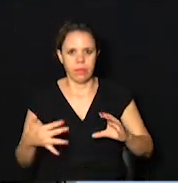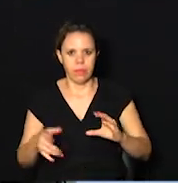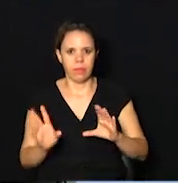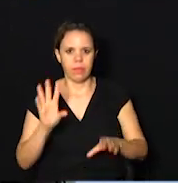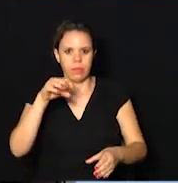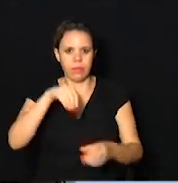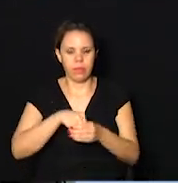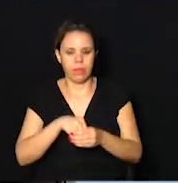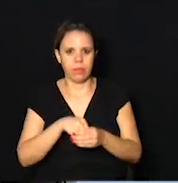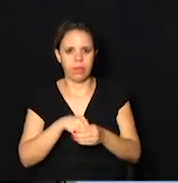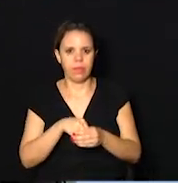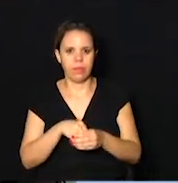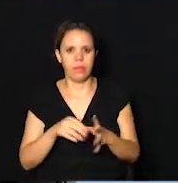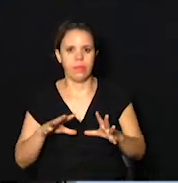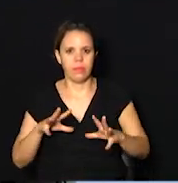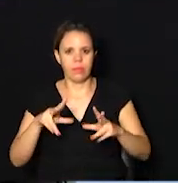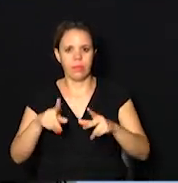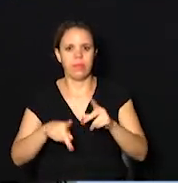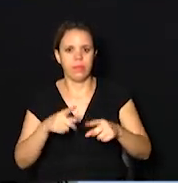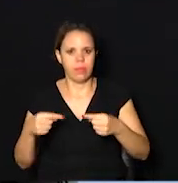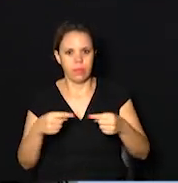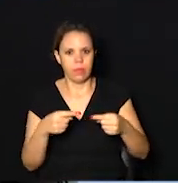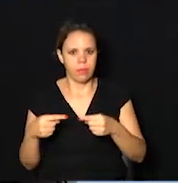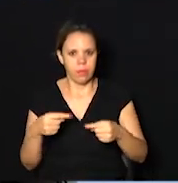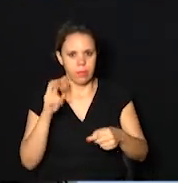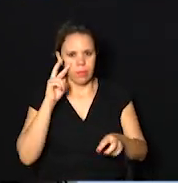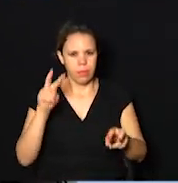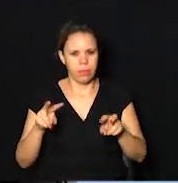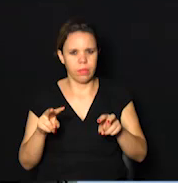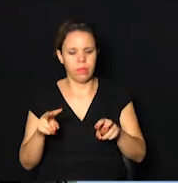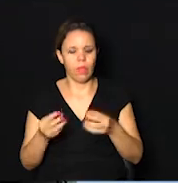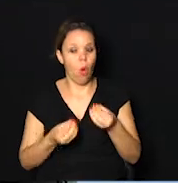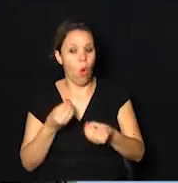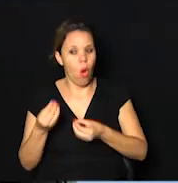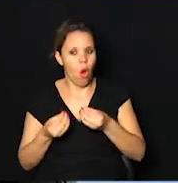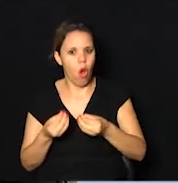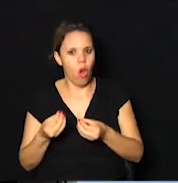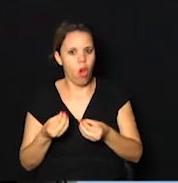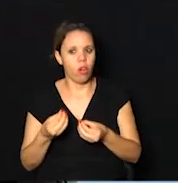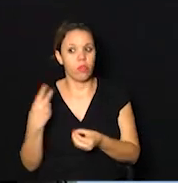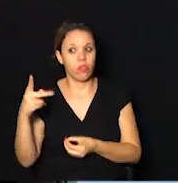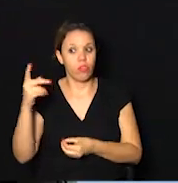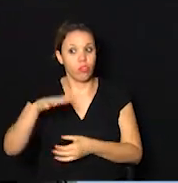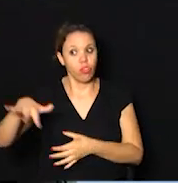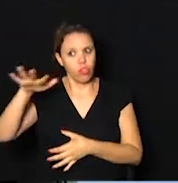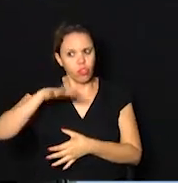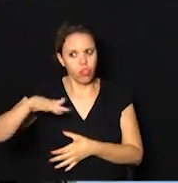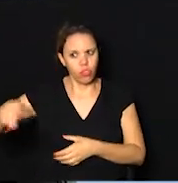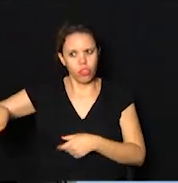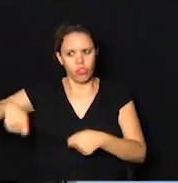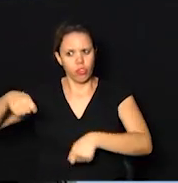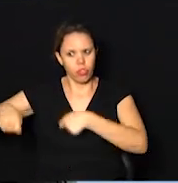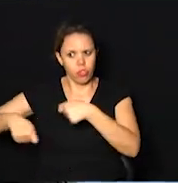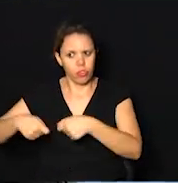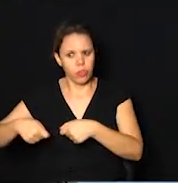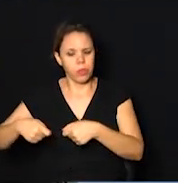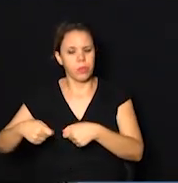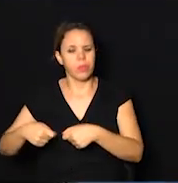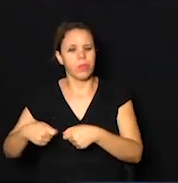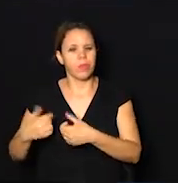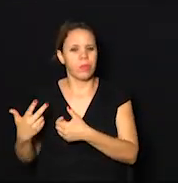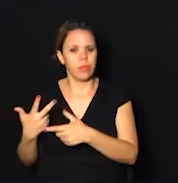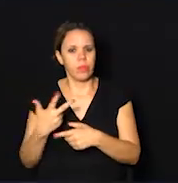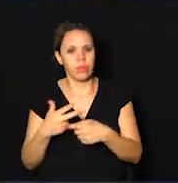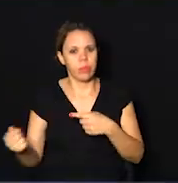características dentro da classe a gente pega todos os adversários a gente olha todos adversários os jogos deles e joga em cima da